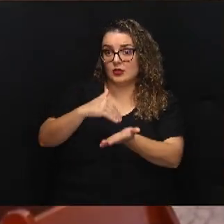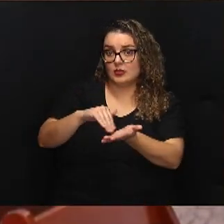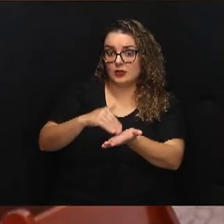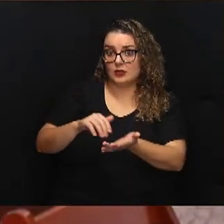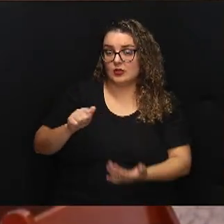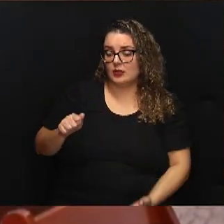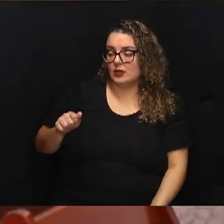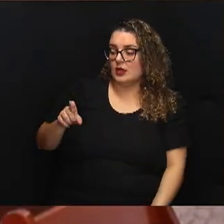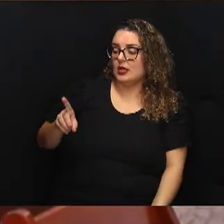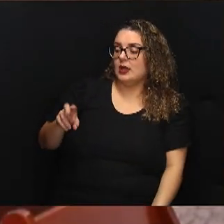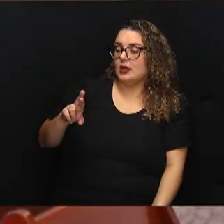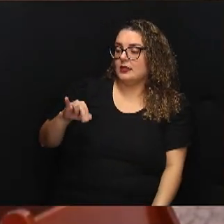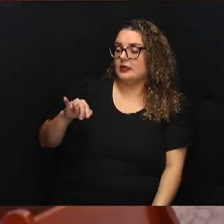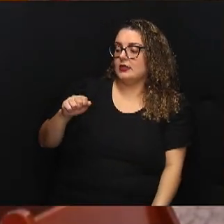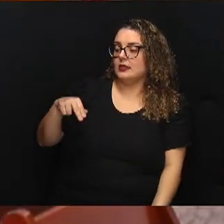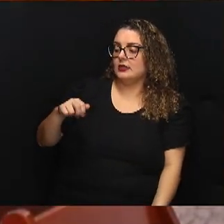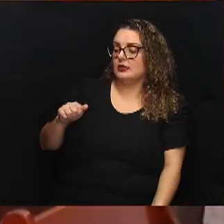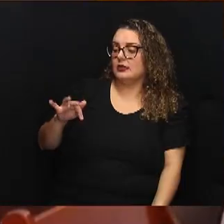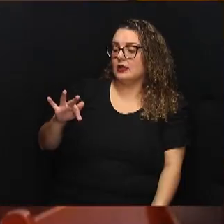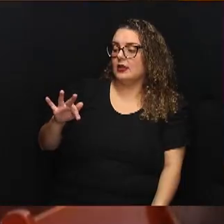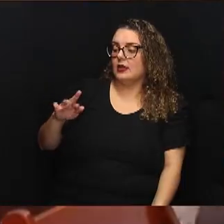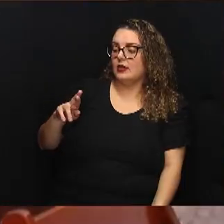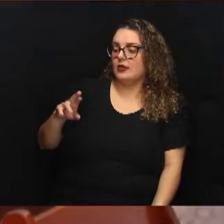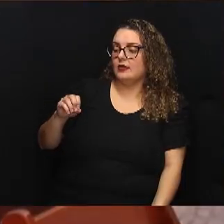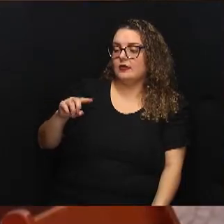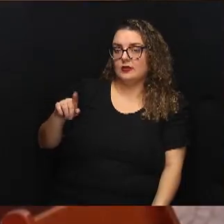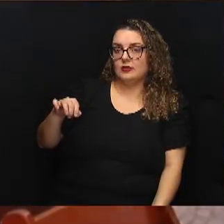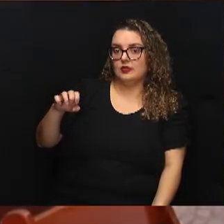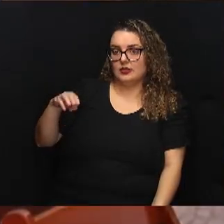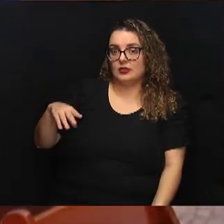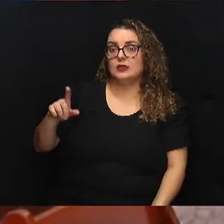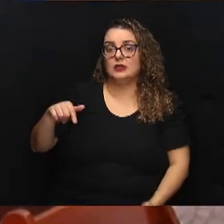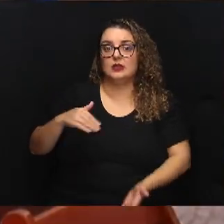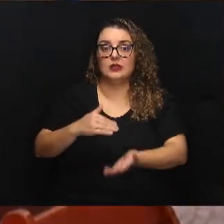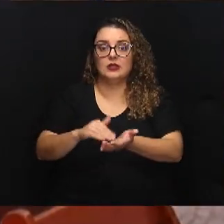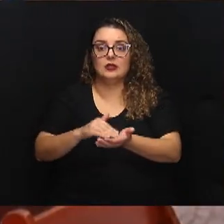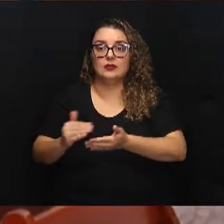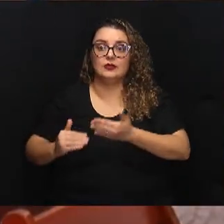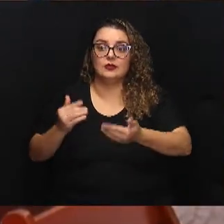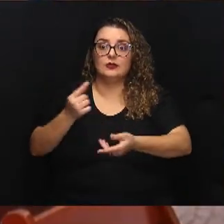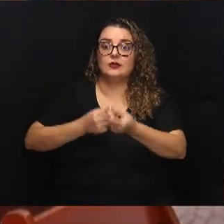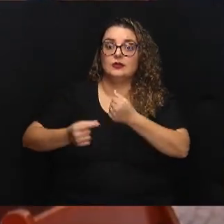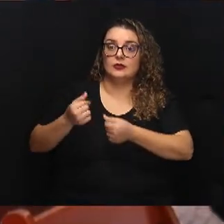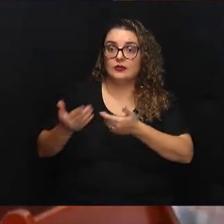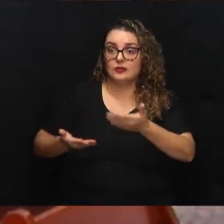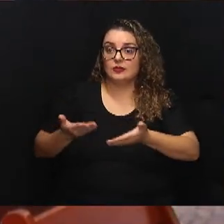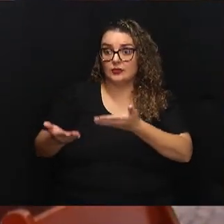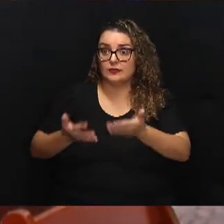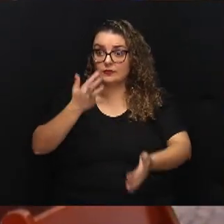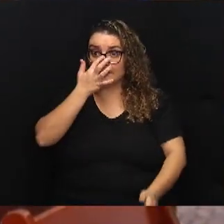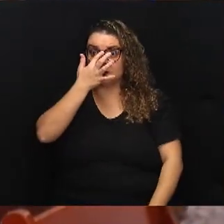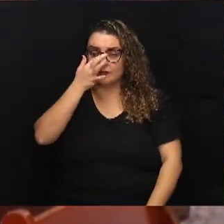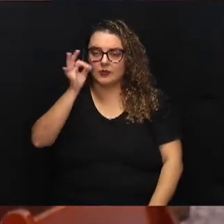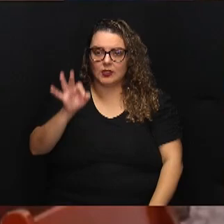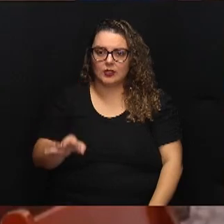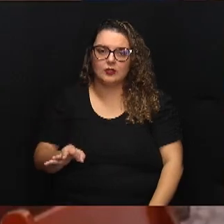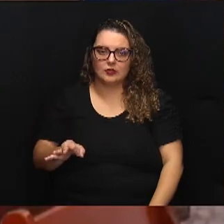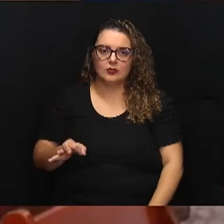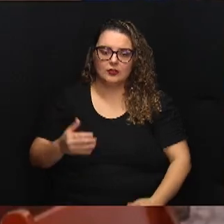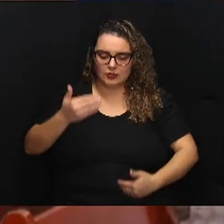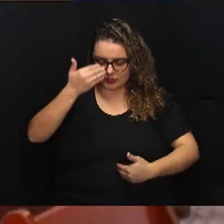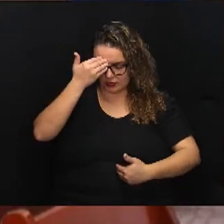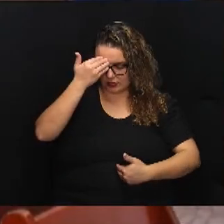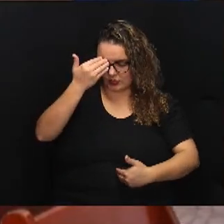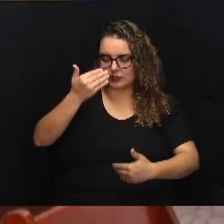Adriana Flose, que é a secretária de Desenvolvimento Econômico, que trata justamente de um agradecimento